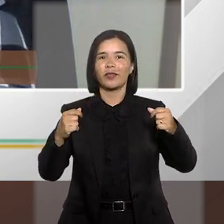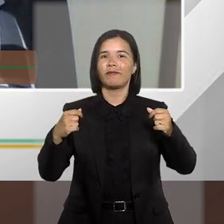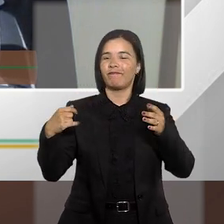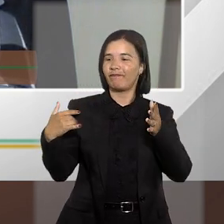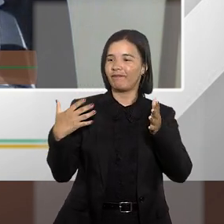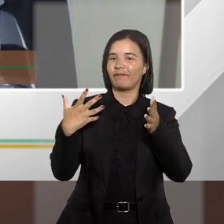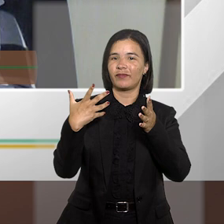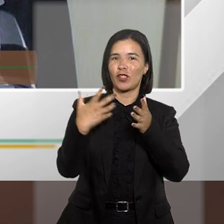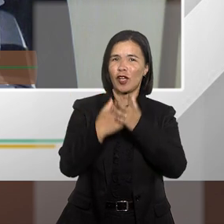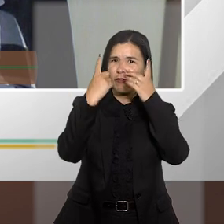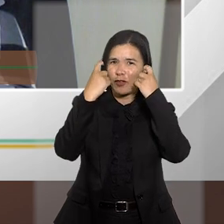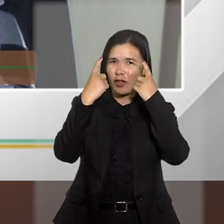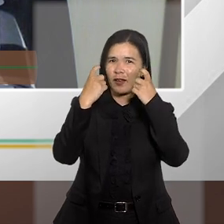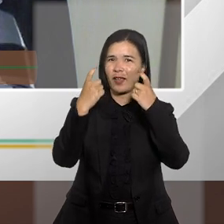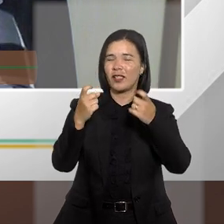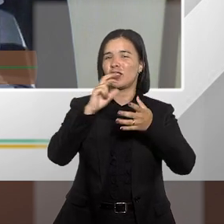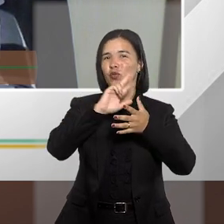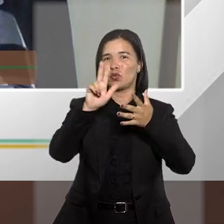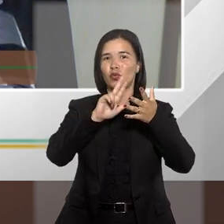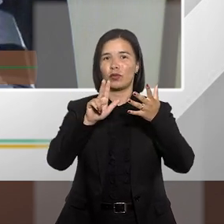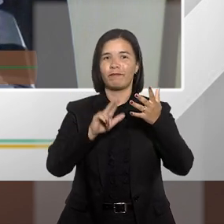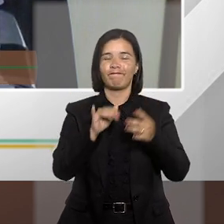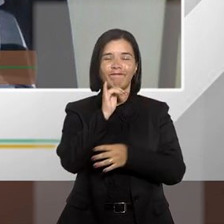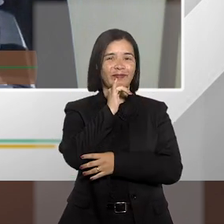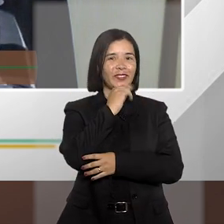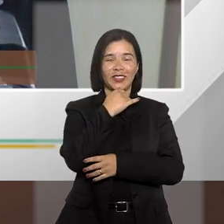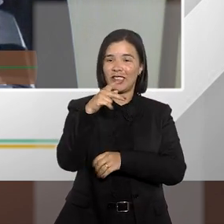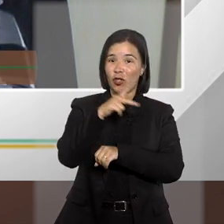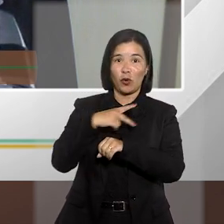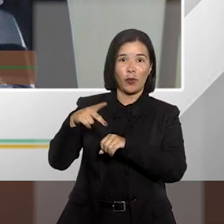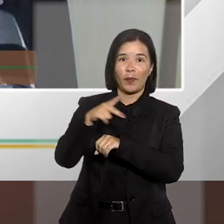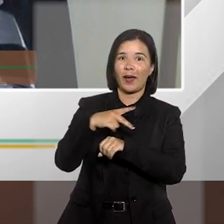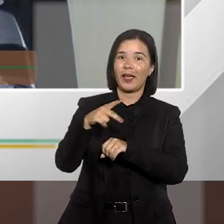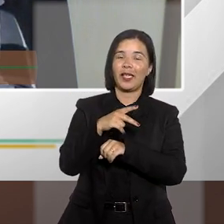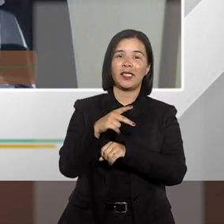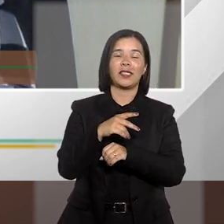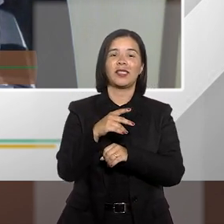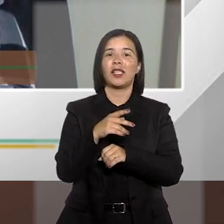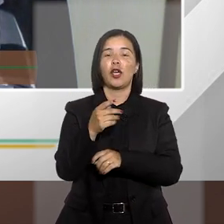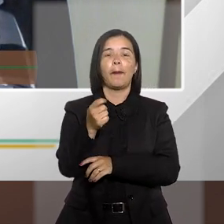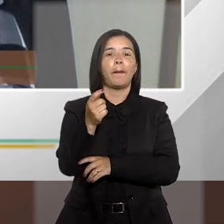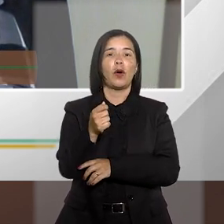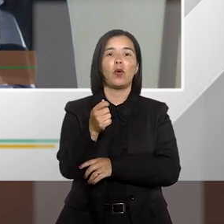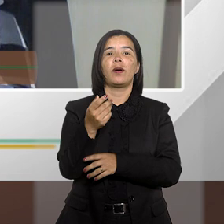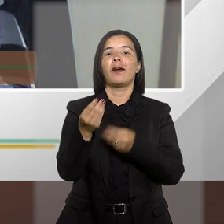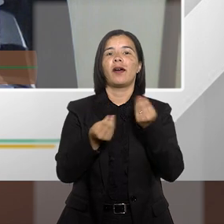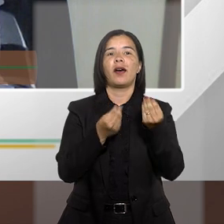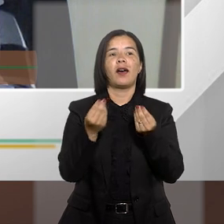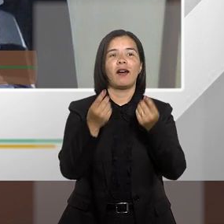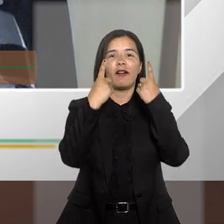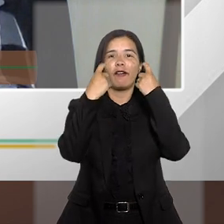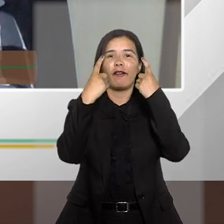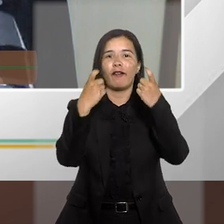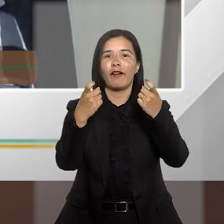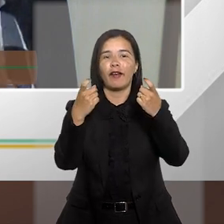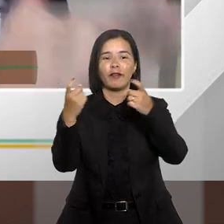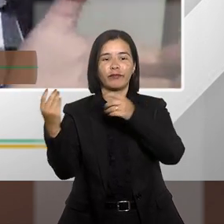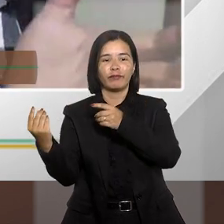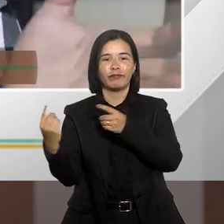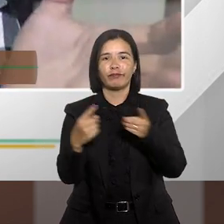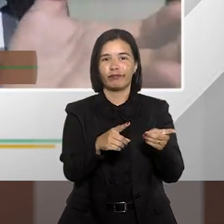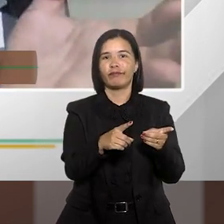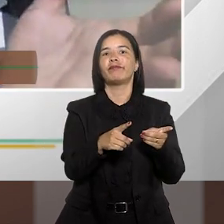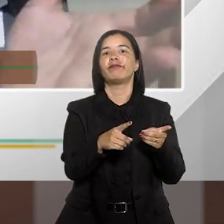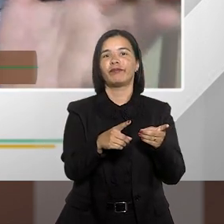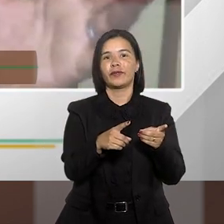as nossas violências se dão de outras formas e que, infelizmente, o país tem muita pouca dificuldade. Quando a gente fala de violência sexual, a gente acha que todas as